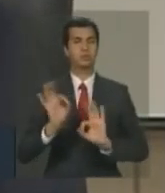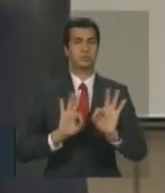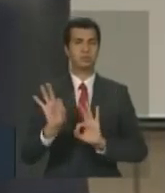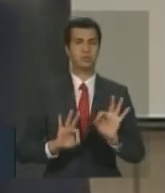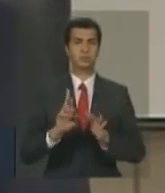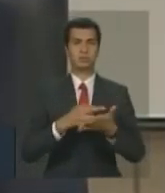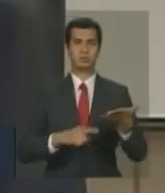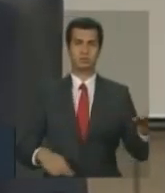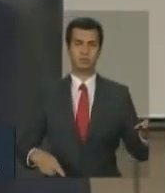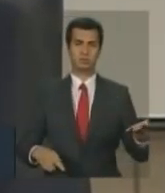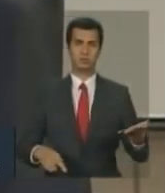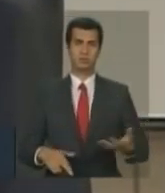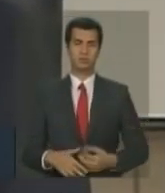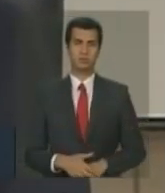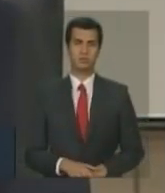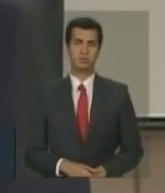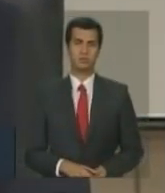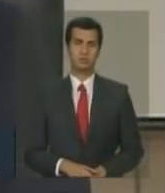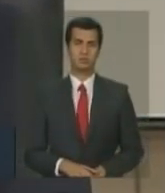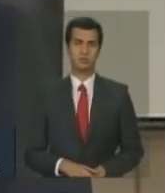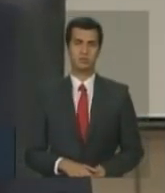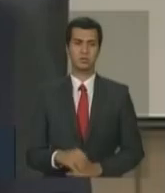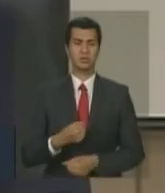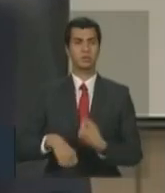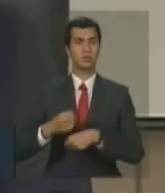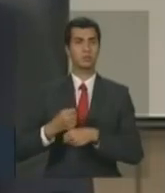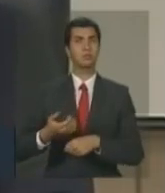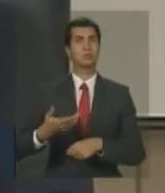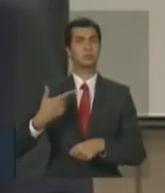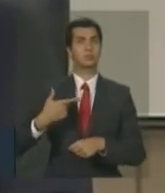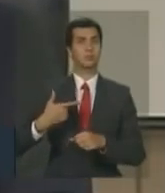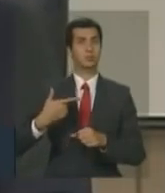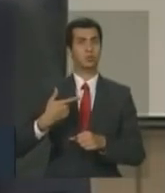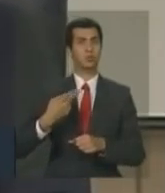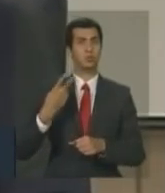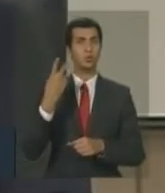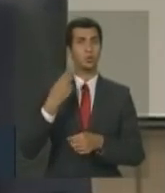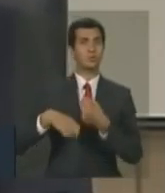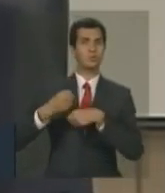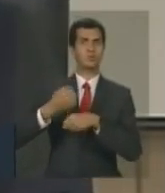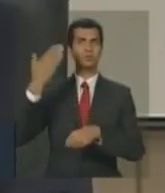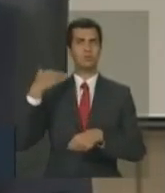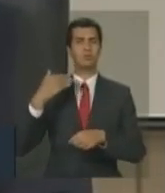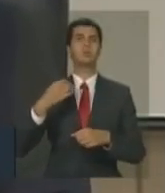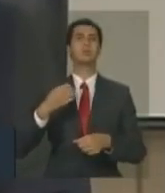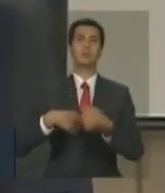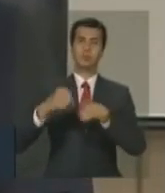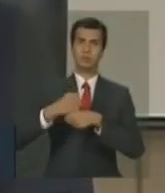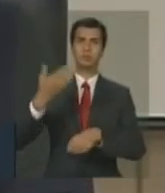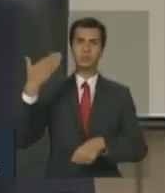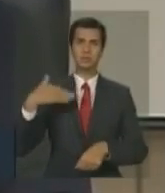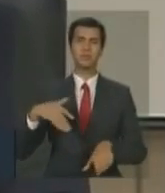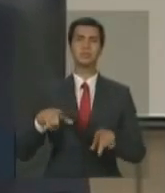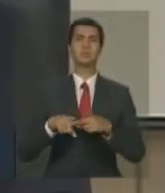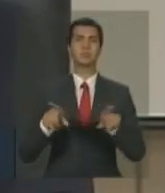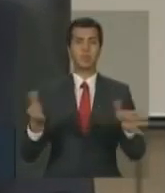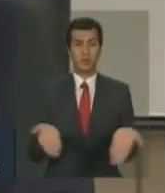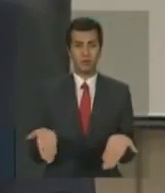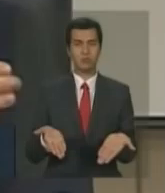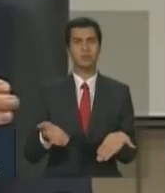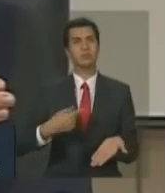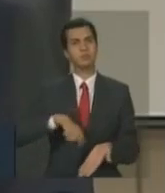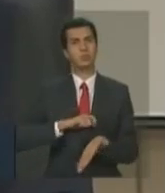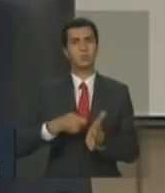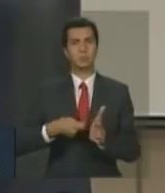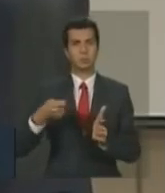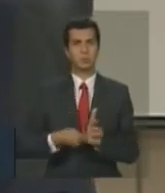relatório. Certo? Isso nós fizemos o ano retrasado, fizemos o ano passado e estamos fazendo esse ano mais uma vez. Por quê? Porque